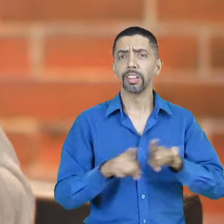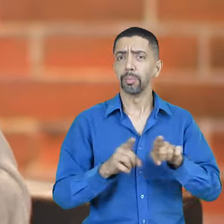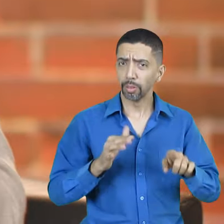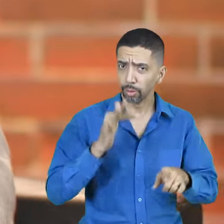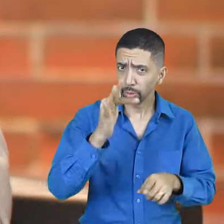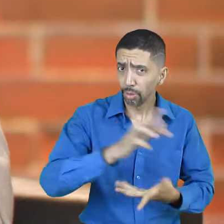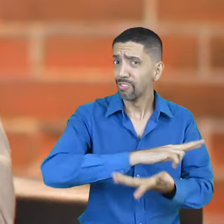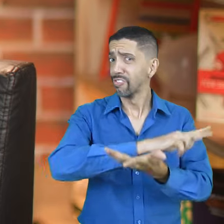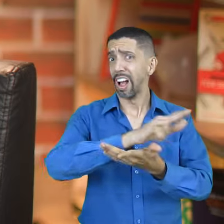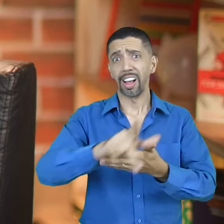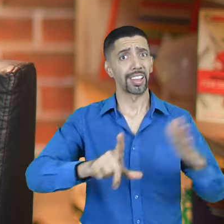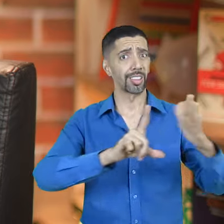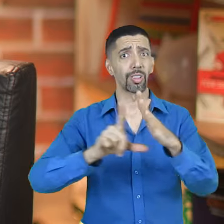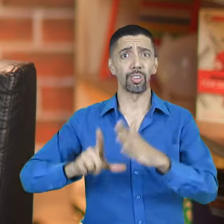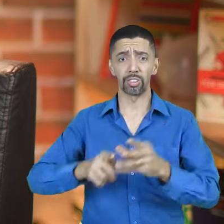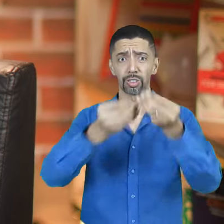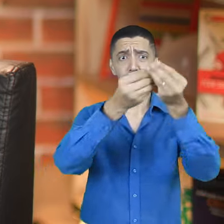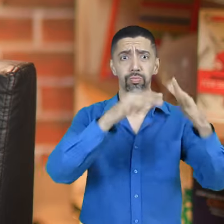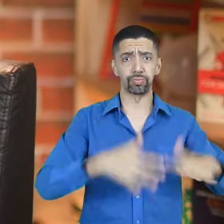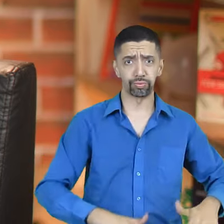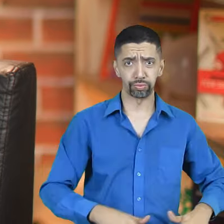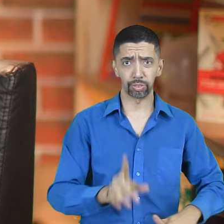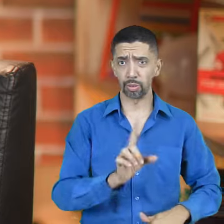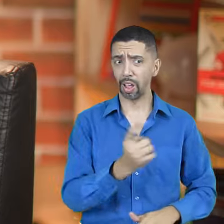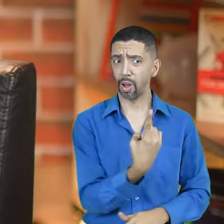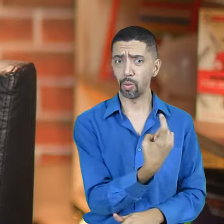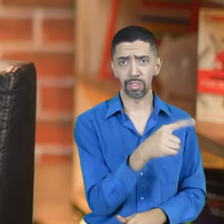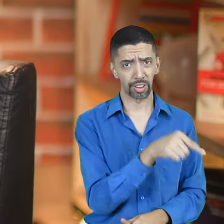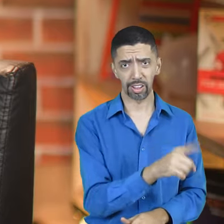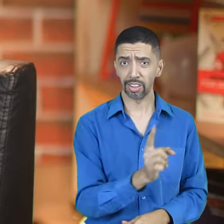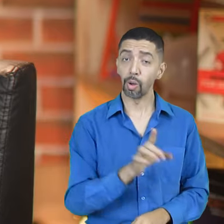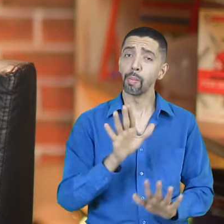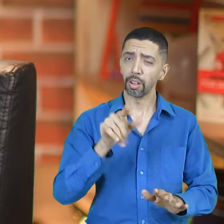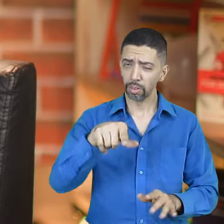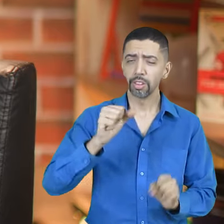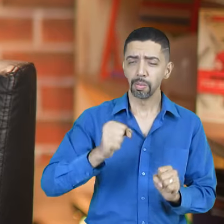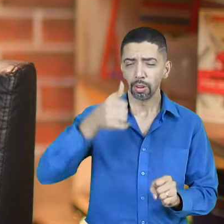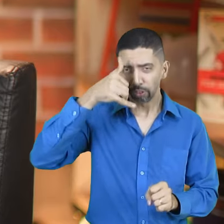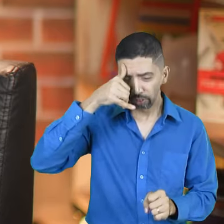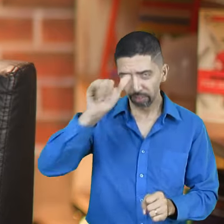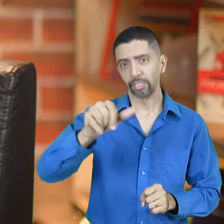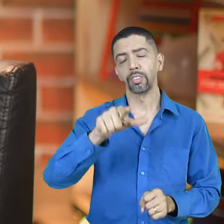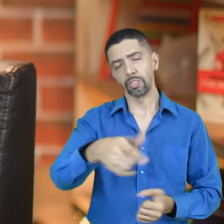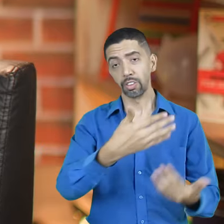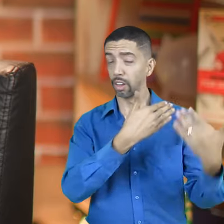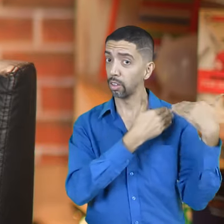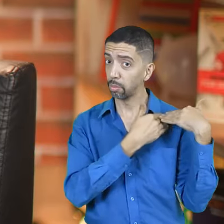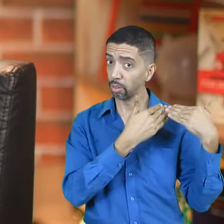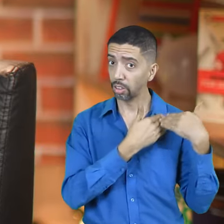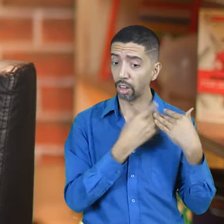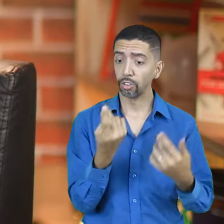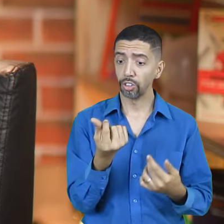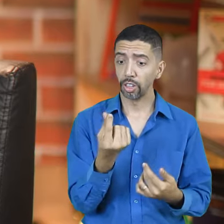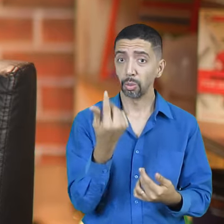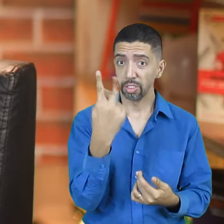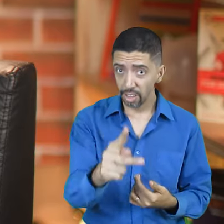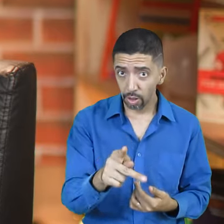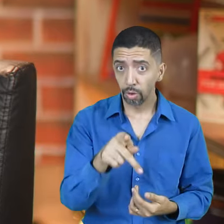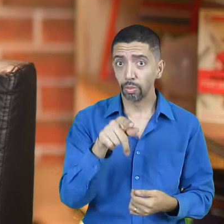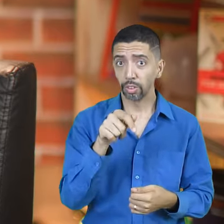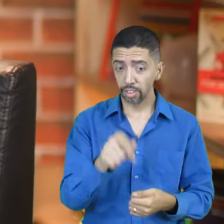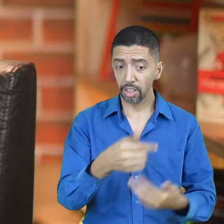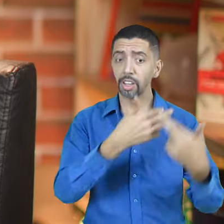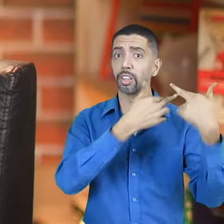e vão quebrar. Esta não é a última, mas você pode se prevenir sim. Você é responsável pelo seu recurso